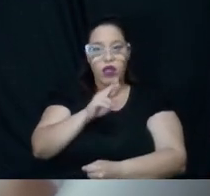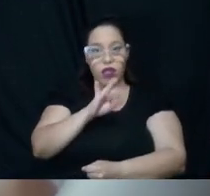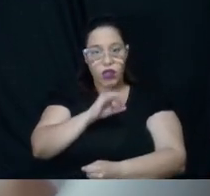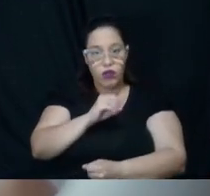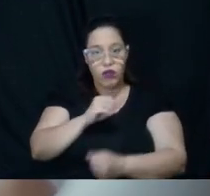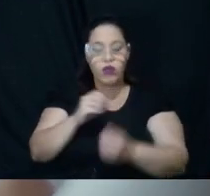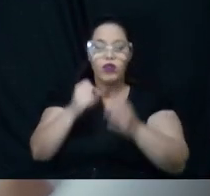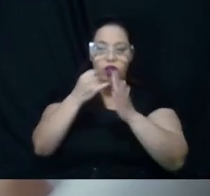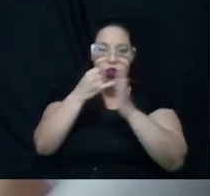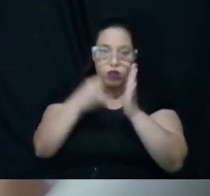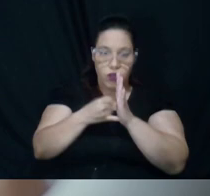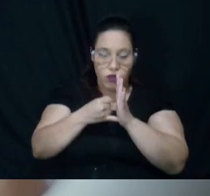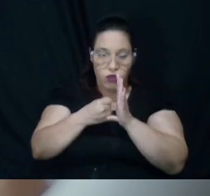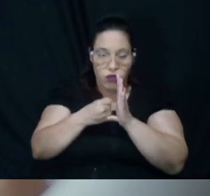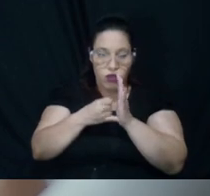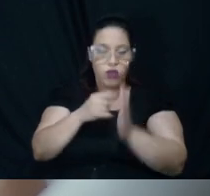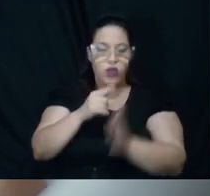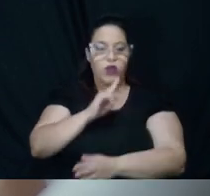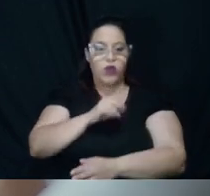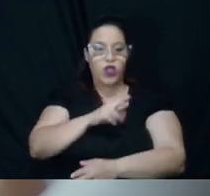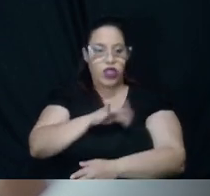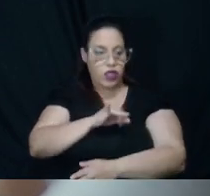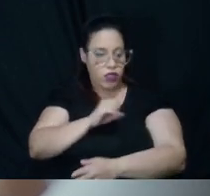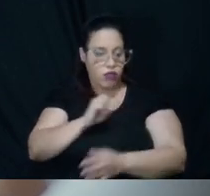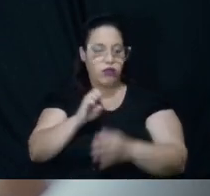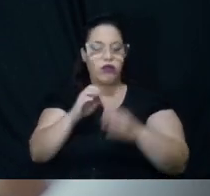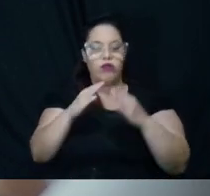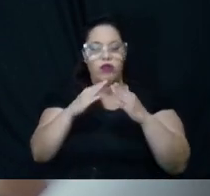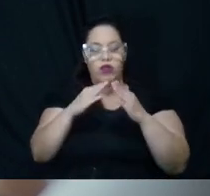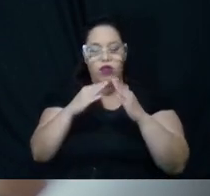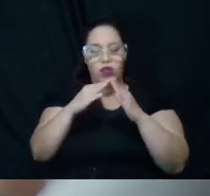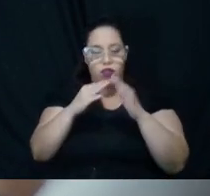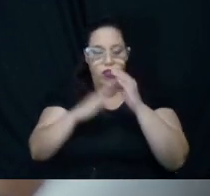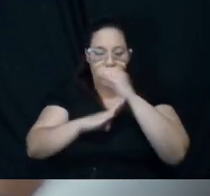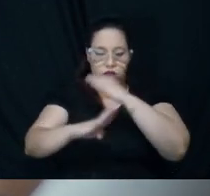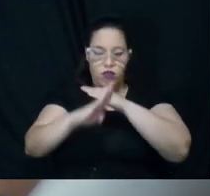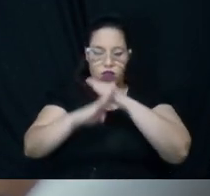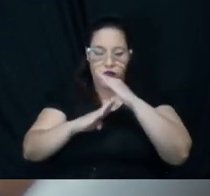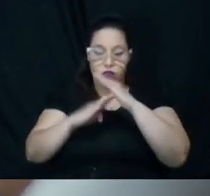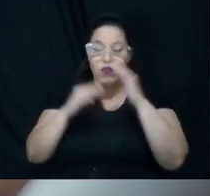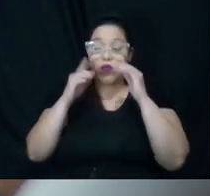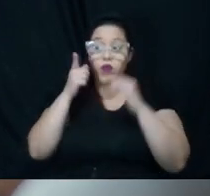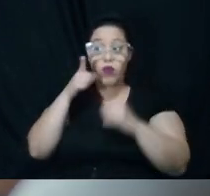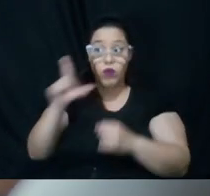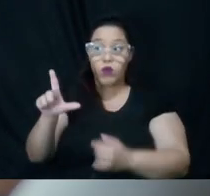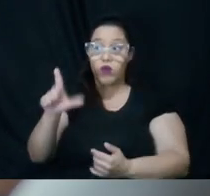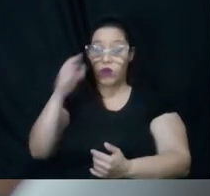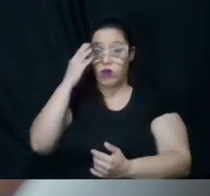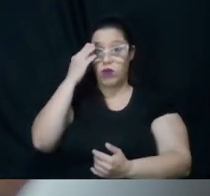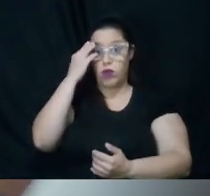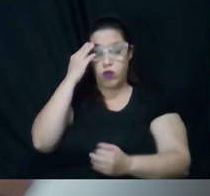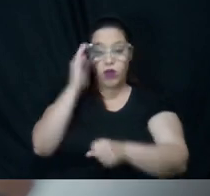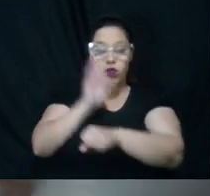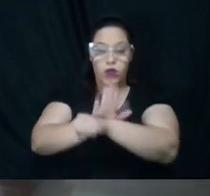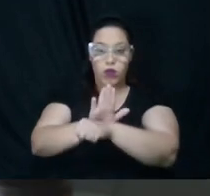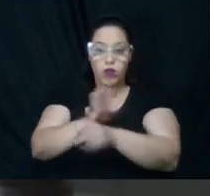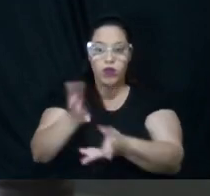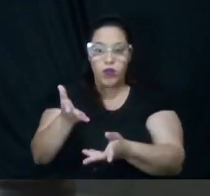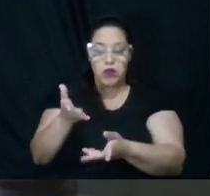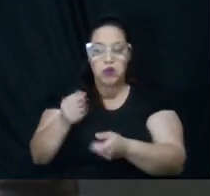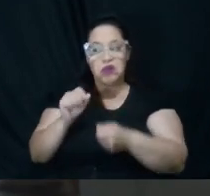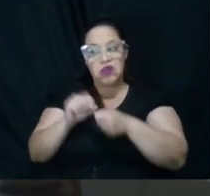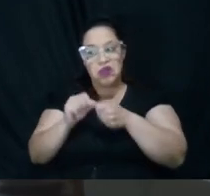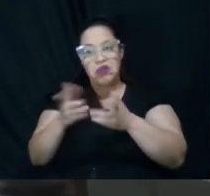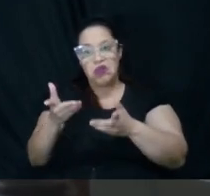da sua conta no banco também, que ele vai conseguir analisar junto contigo o que faz sentido para seu momento de